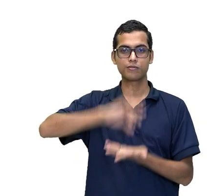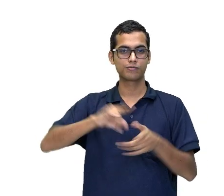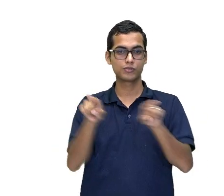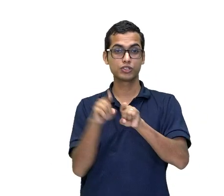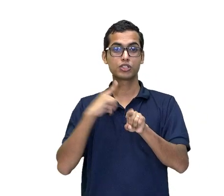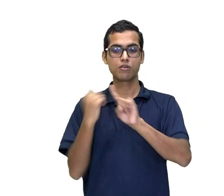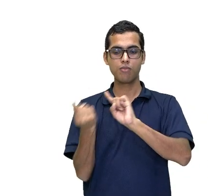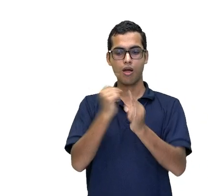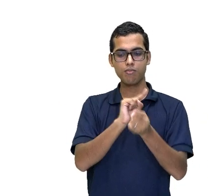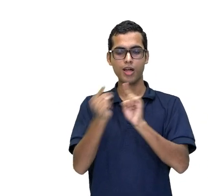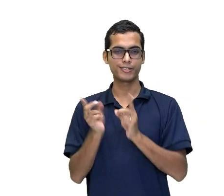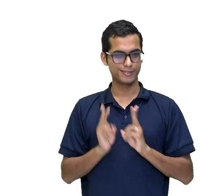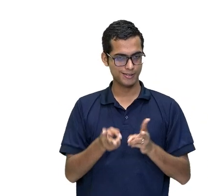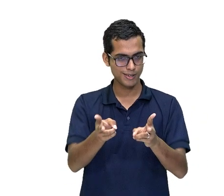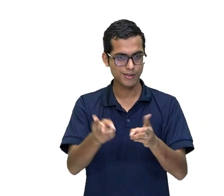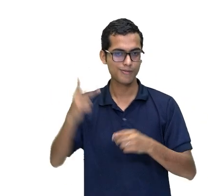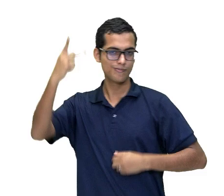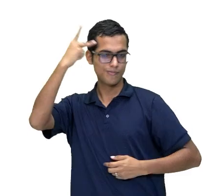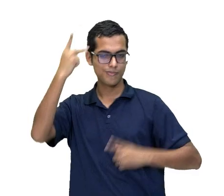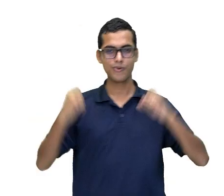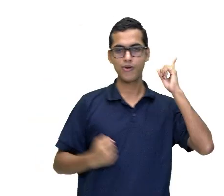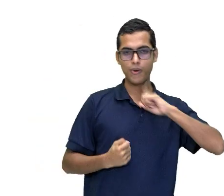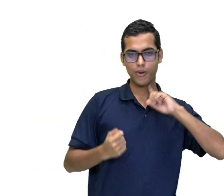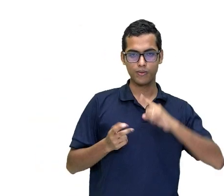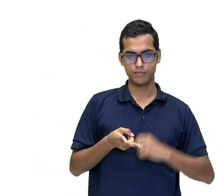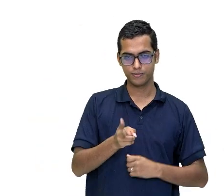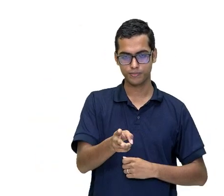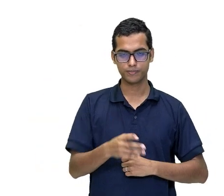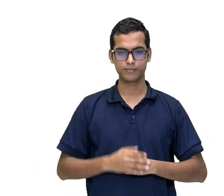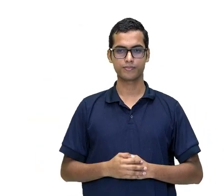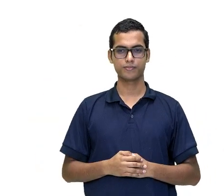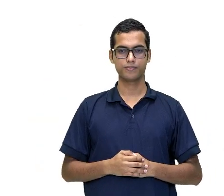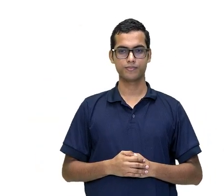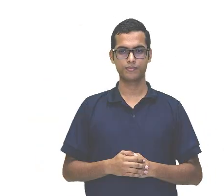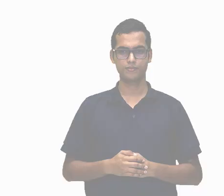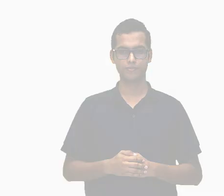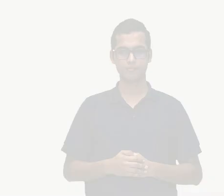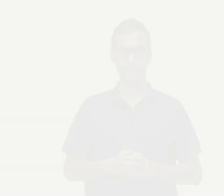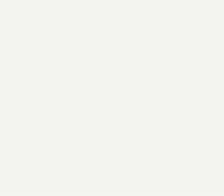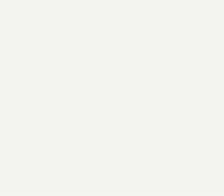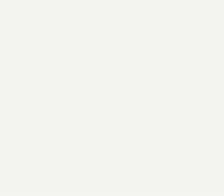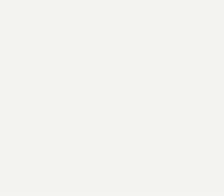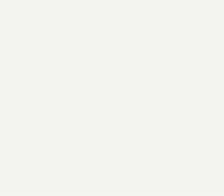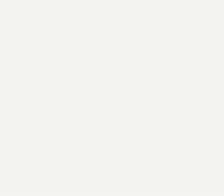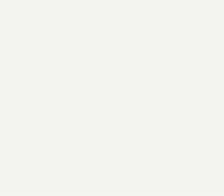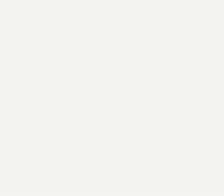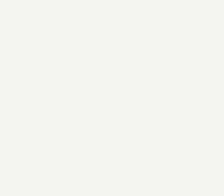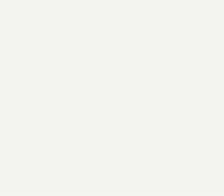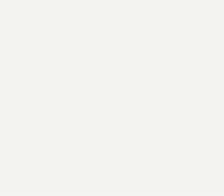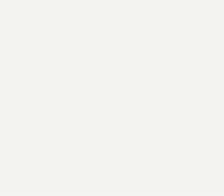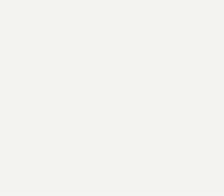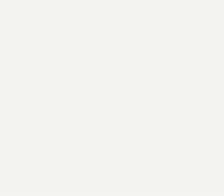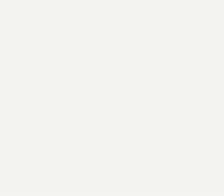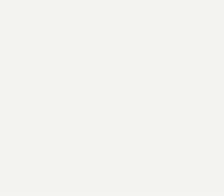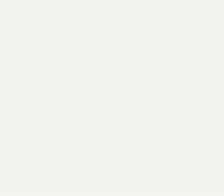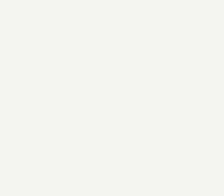revezamento entre São Paulo e Minas Gerais. Em revezamento, São Paulo era o maior produtor de café do país e, por isso, o estado